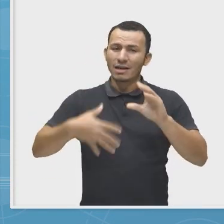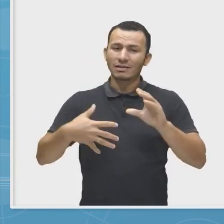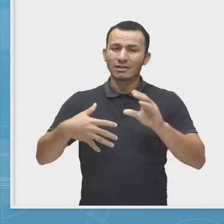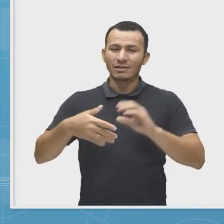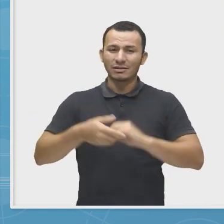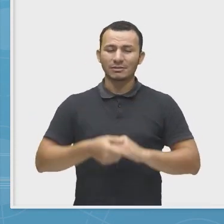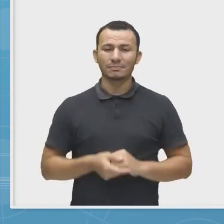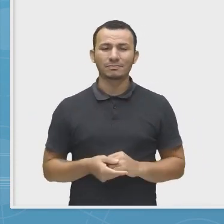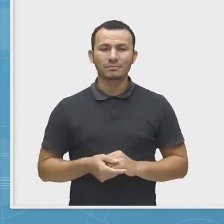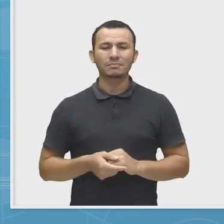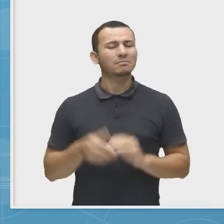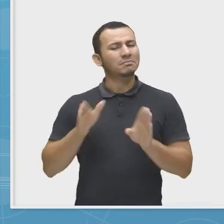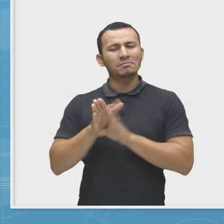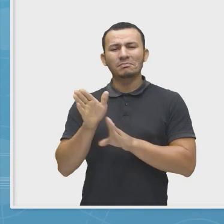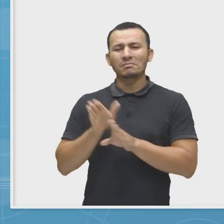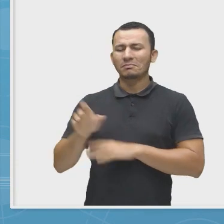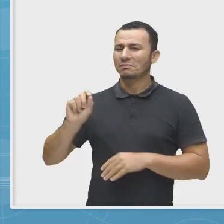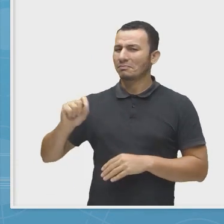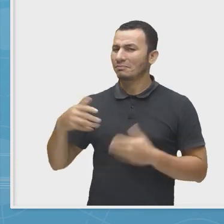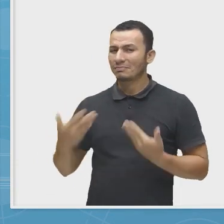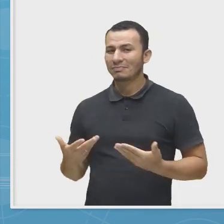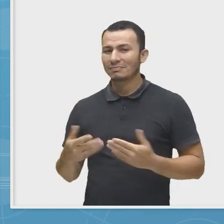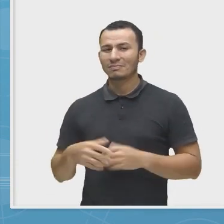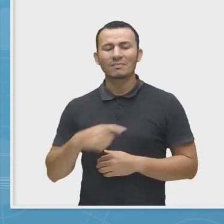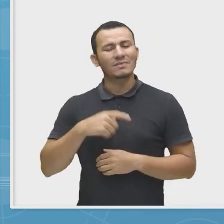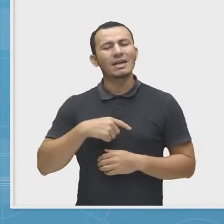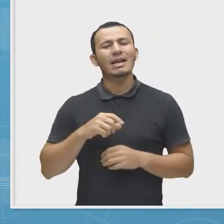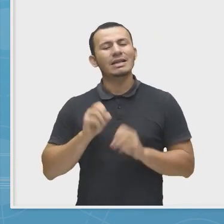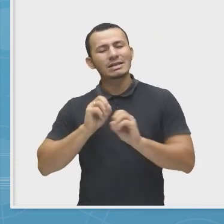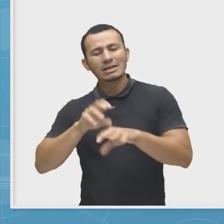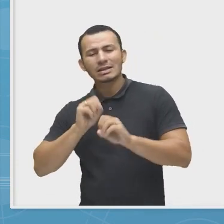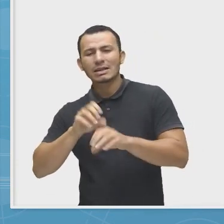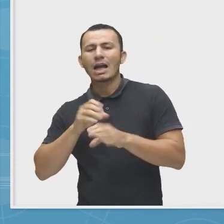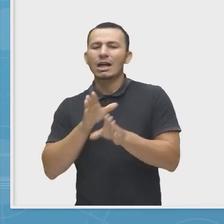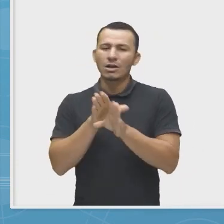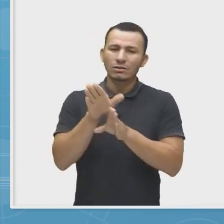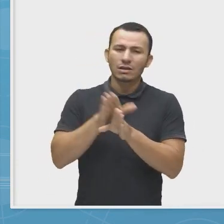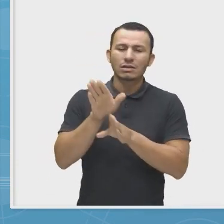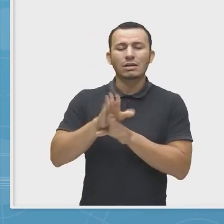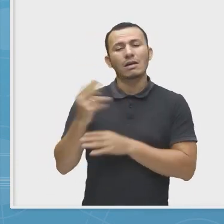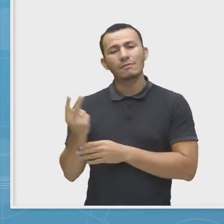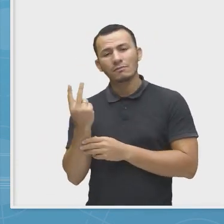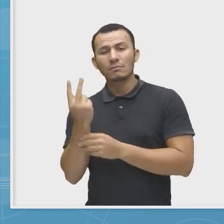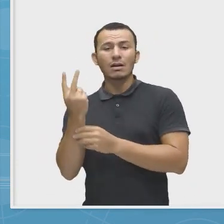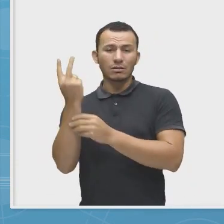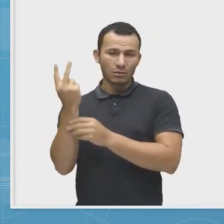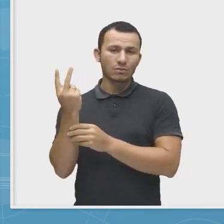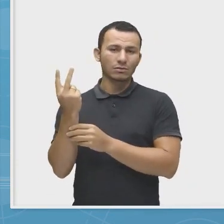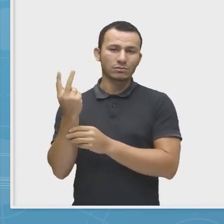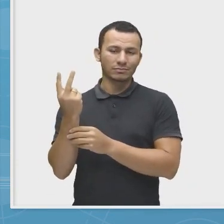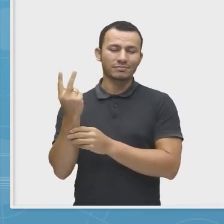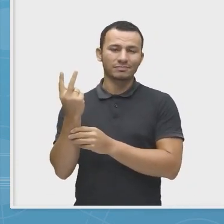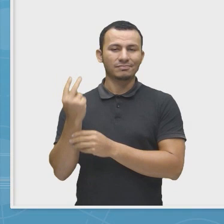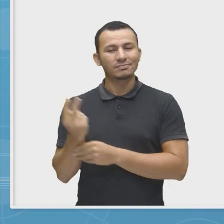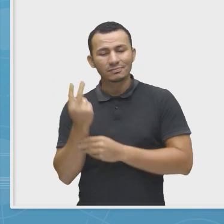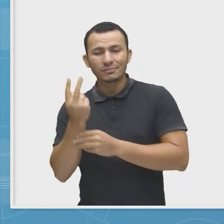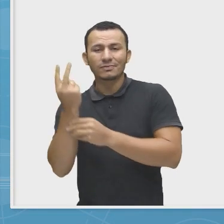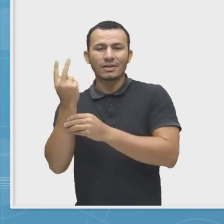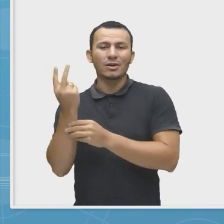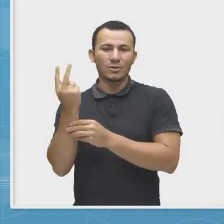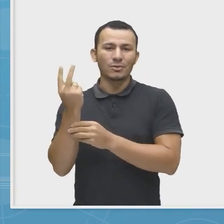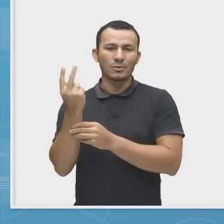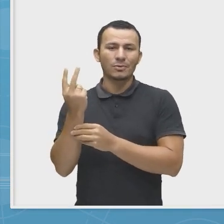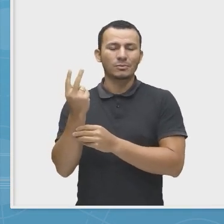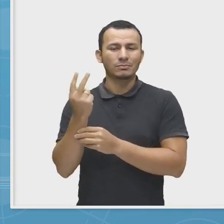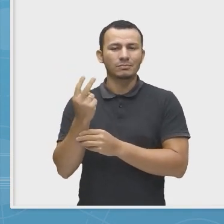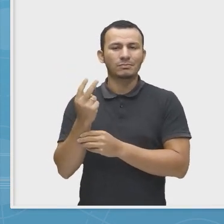fábula. Essa lição de moral geralmente traz aí um ensinamento, a questão da valorização, a questão dos